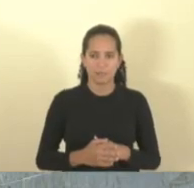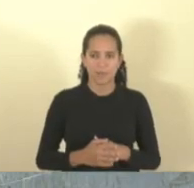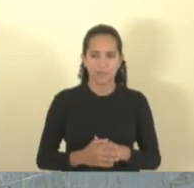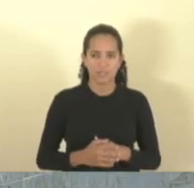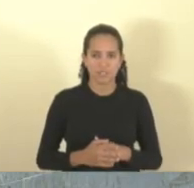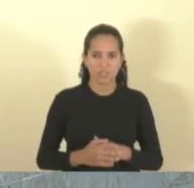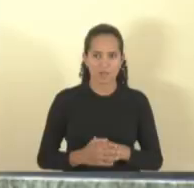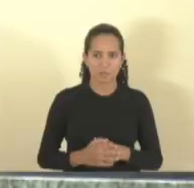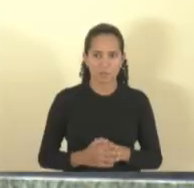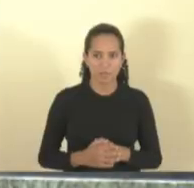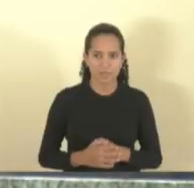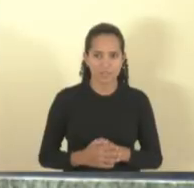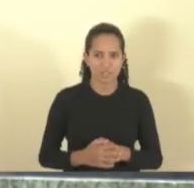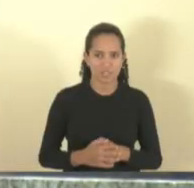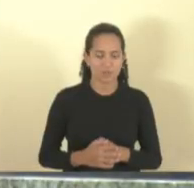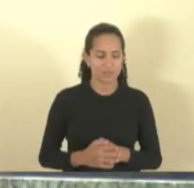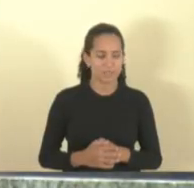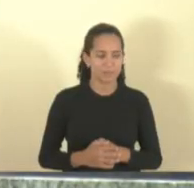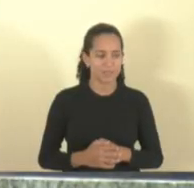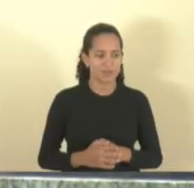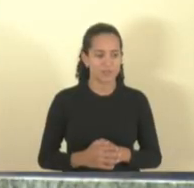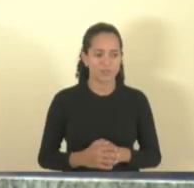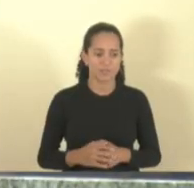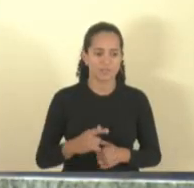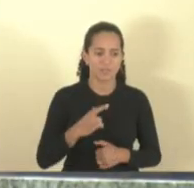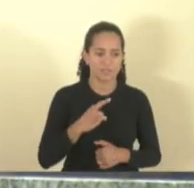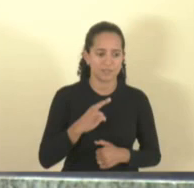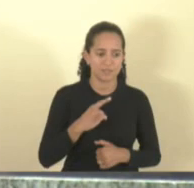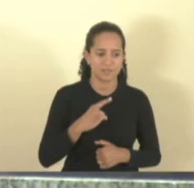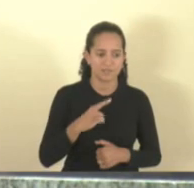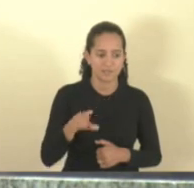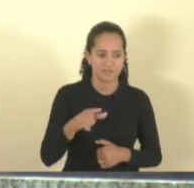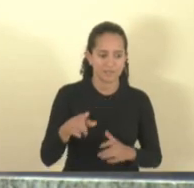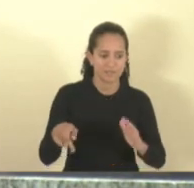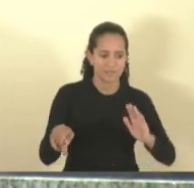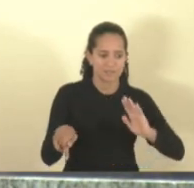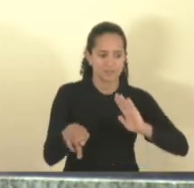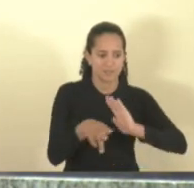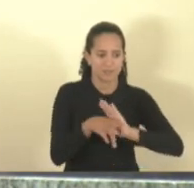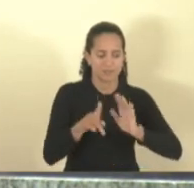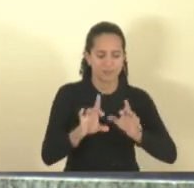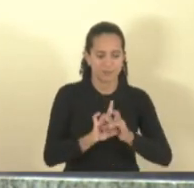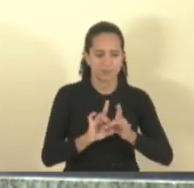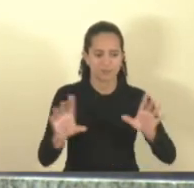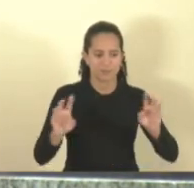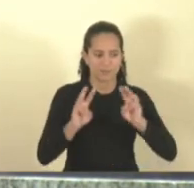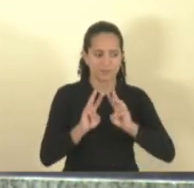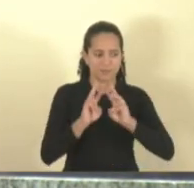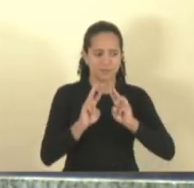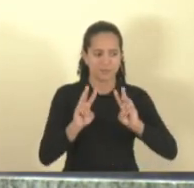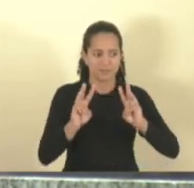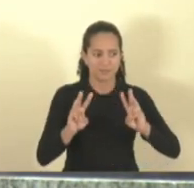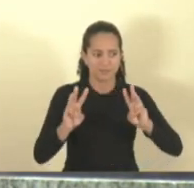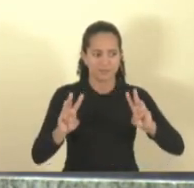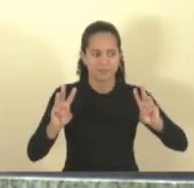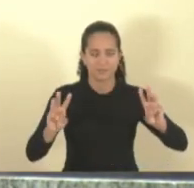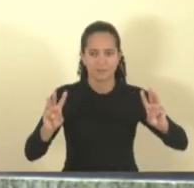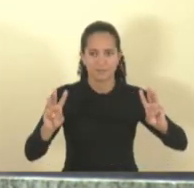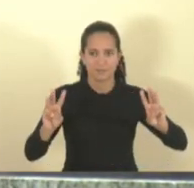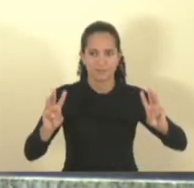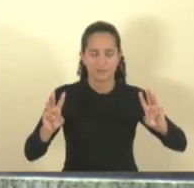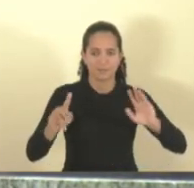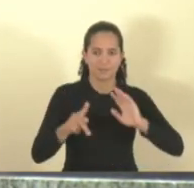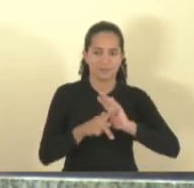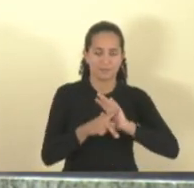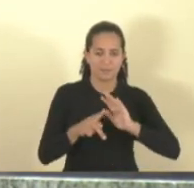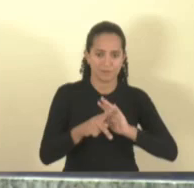Fica dispensada a leitura da ata da sessão anterior, mas é declaro aprovada, conforme disponibilizada no site da Assembleia Legislativa. Informo a